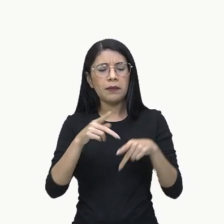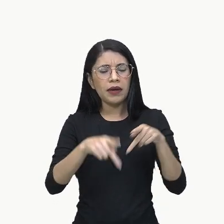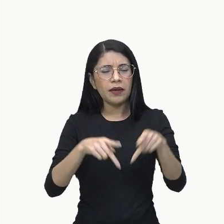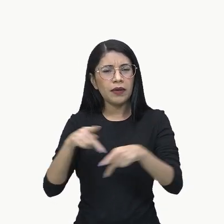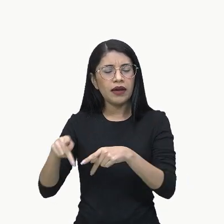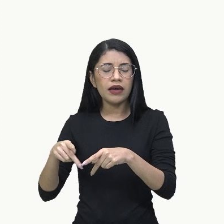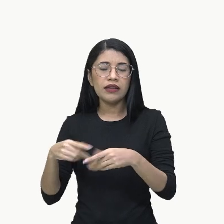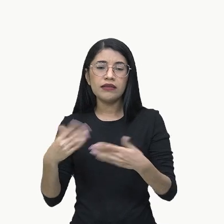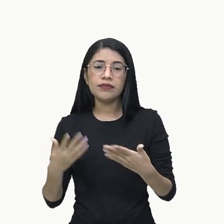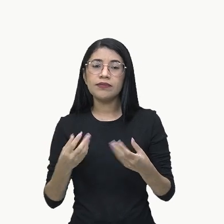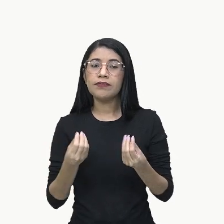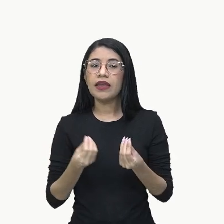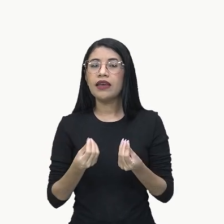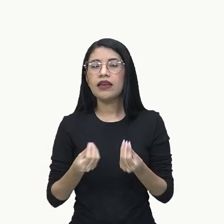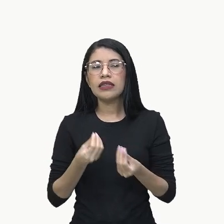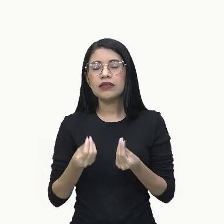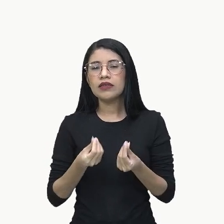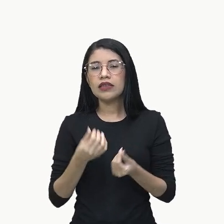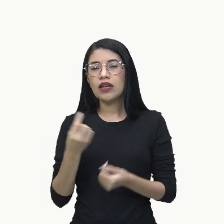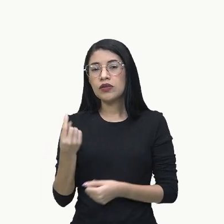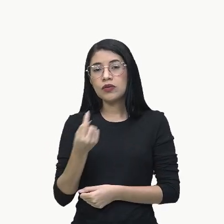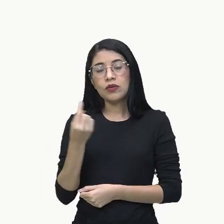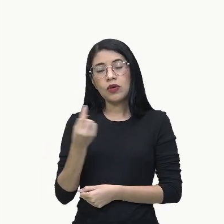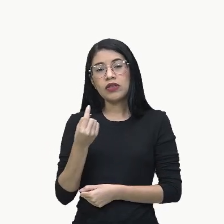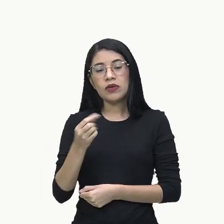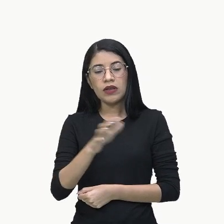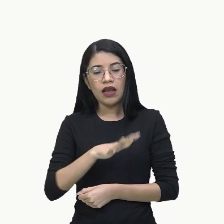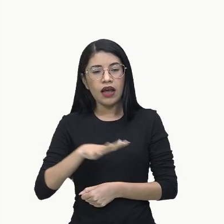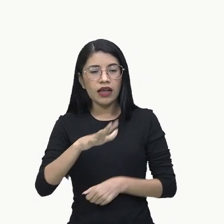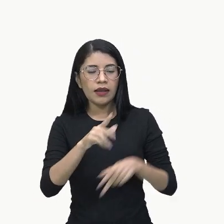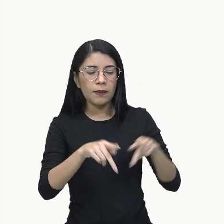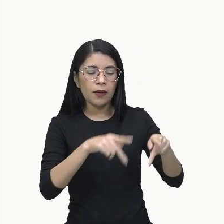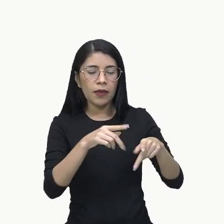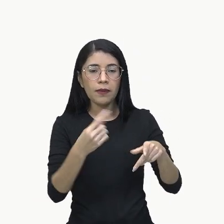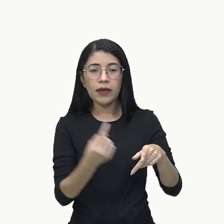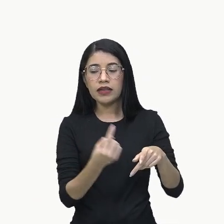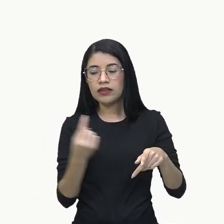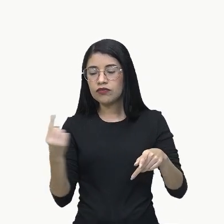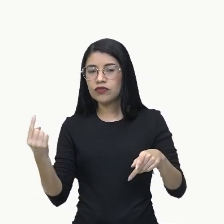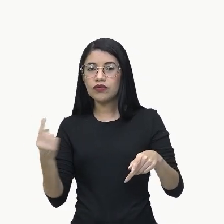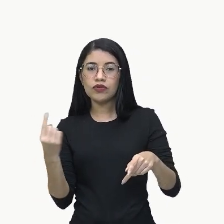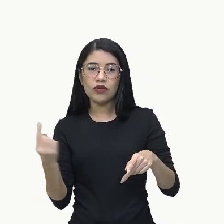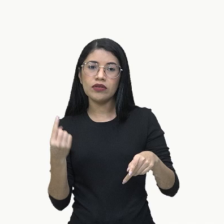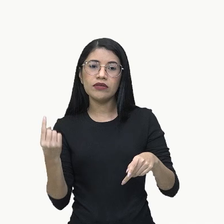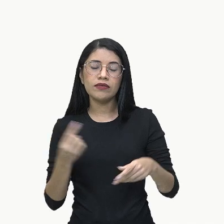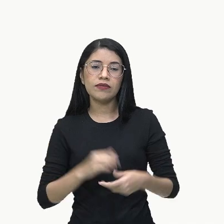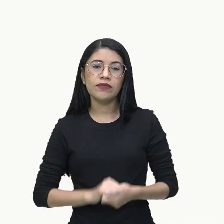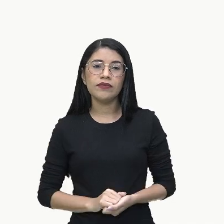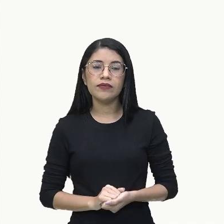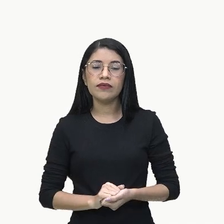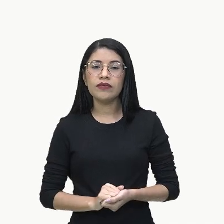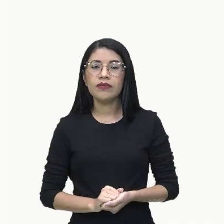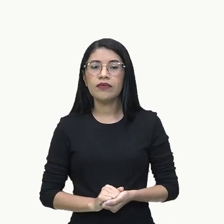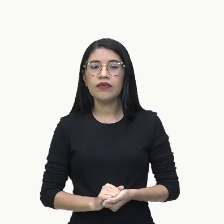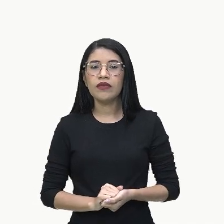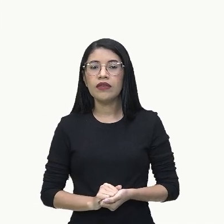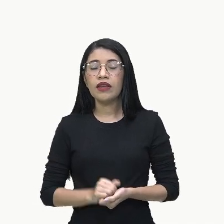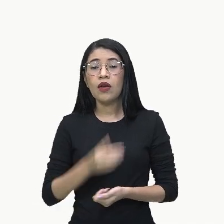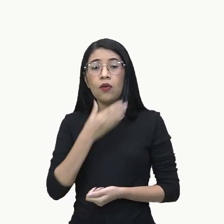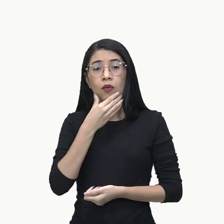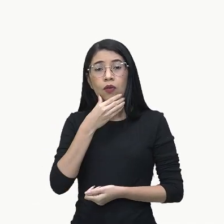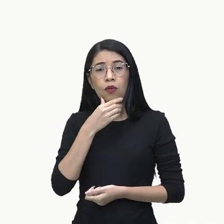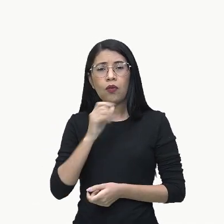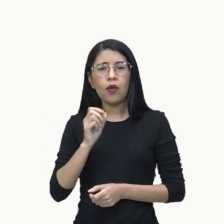se sentisse sozinho no meio de uma multidão, correto? E aí, olhem só, o homem atrás do